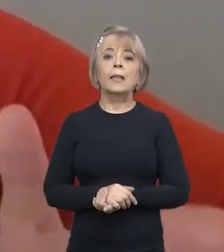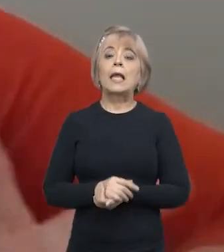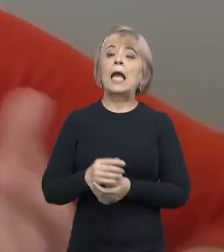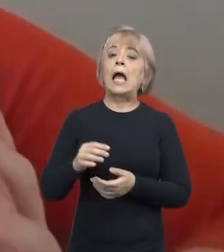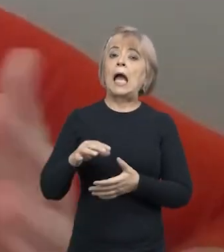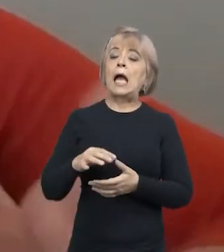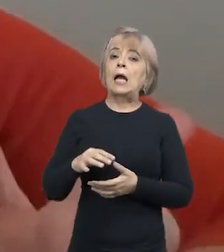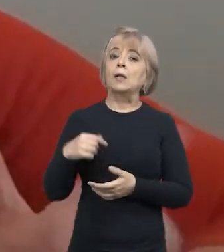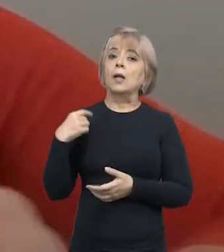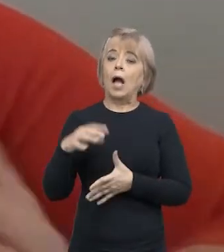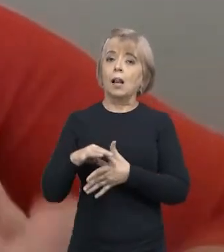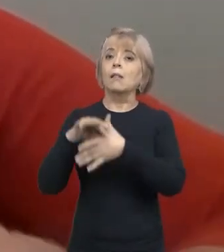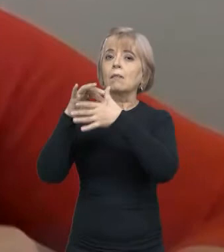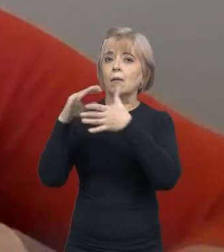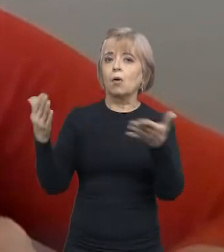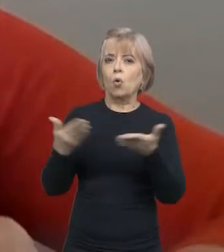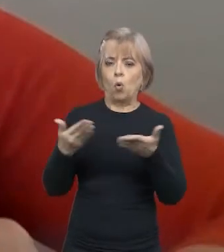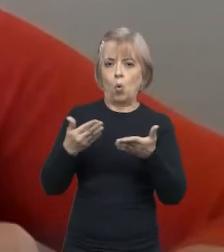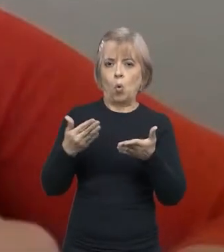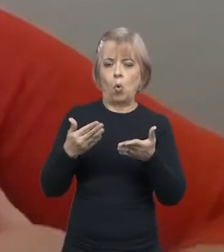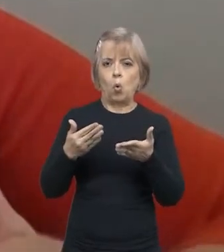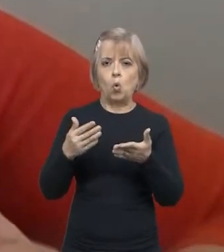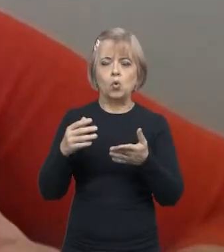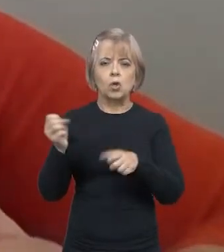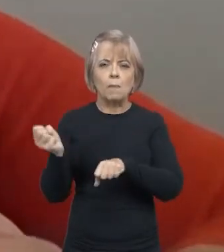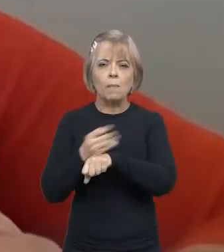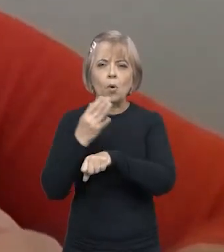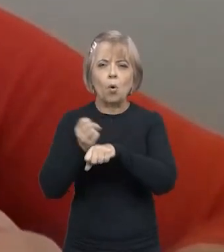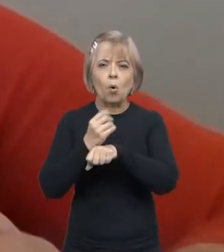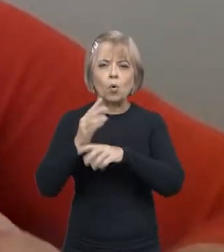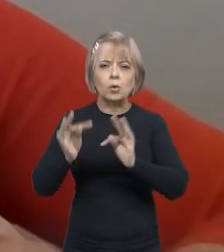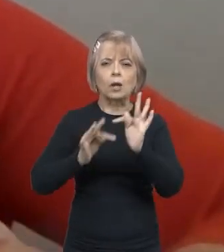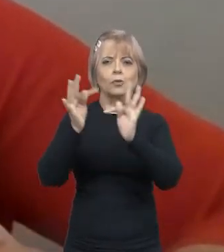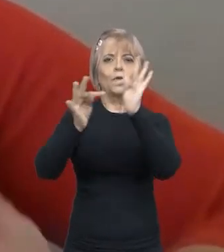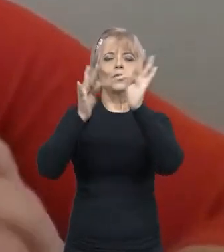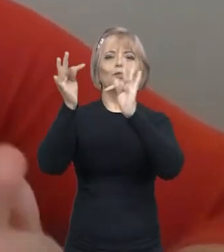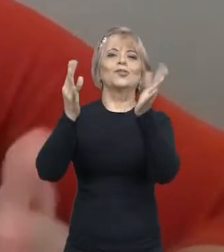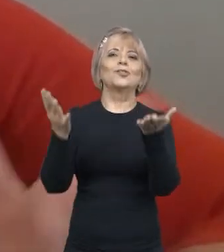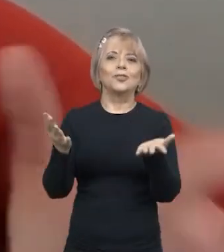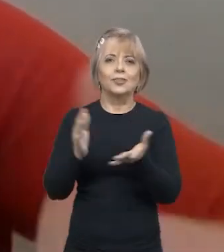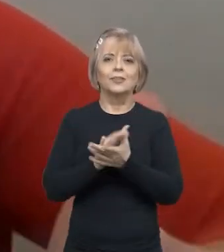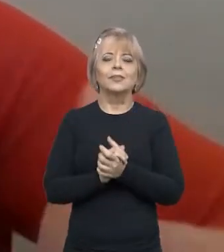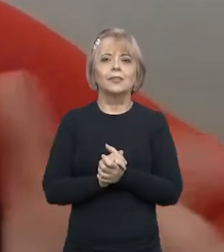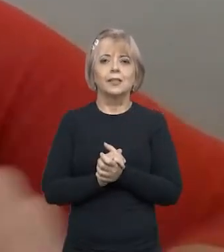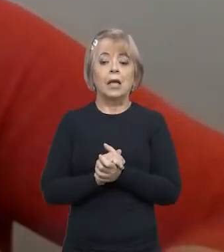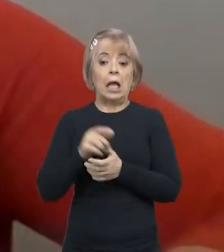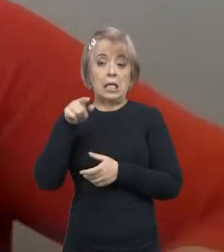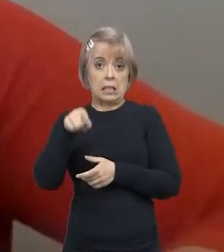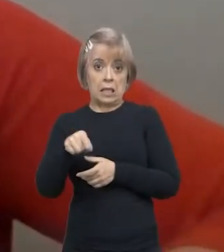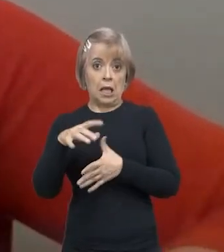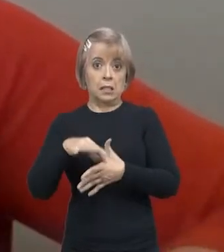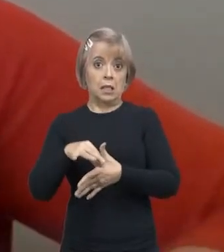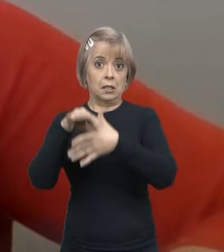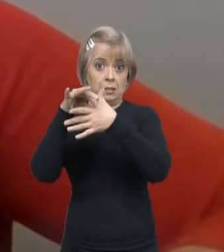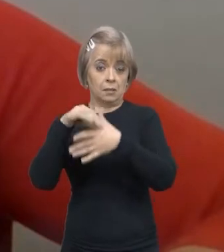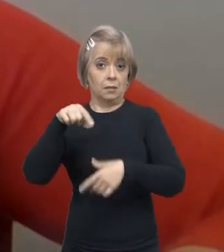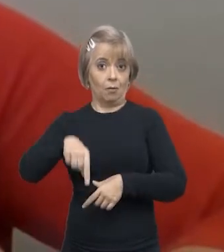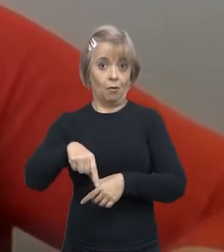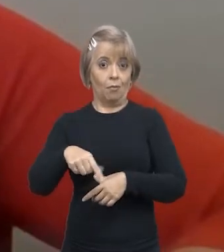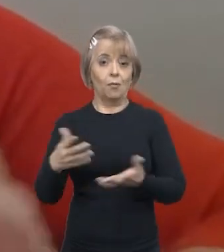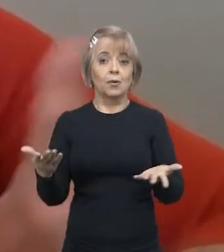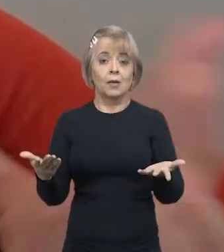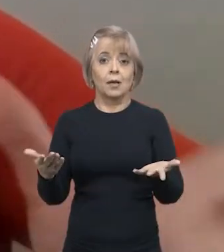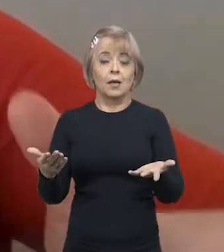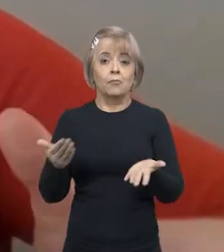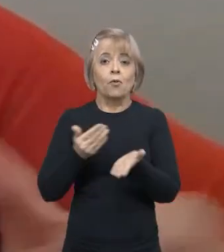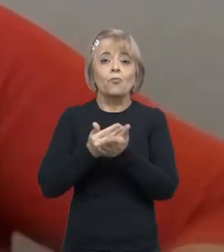gestão atual ela foi marcada por uma modernização, por um investimento em tecnologia. Então, nessa gestão exatamente foi lançado o projeto